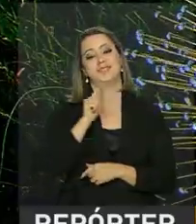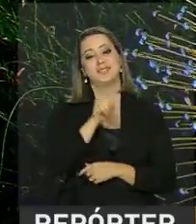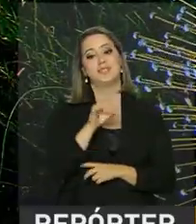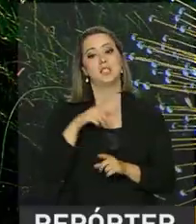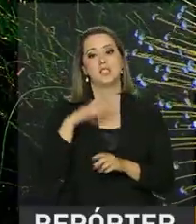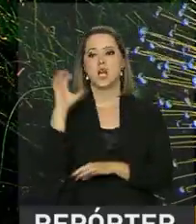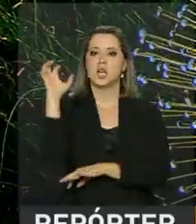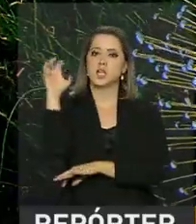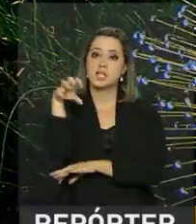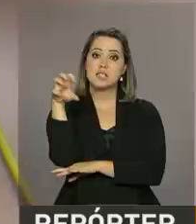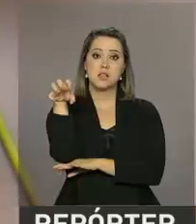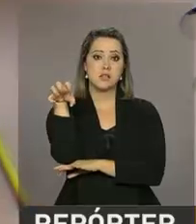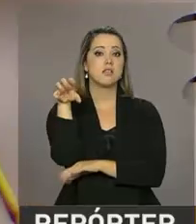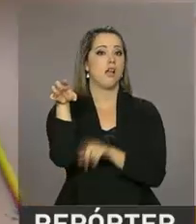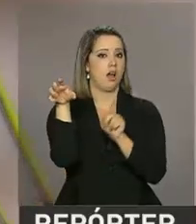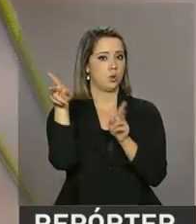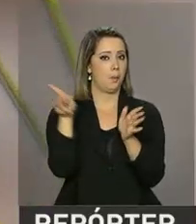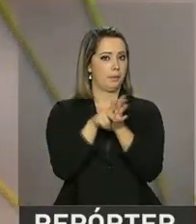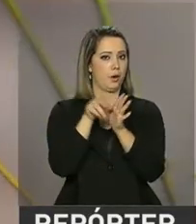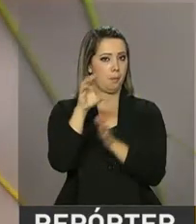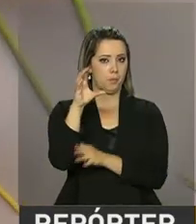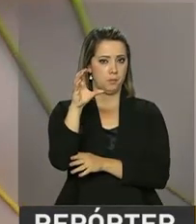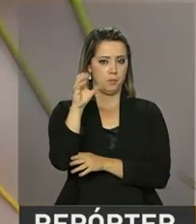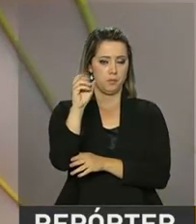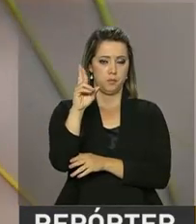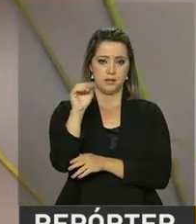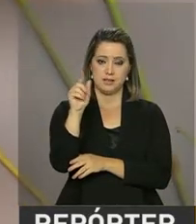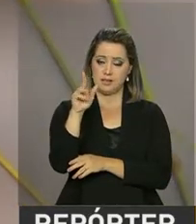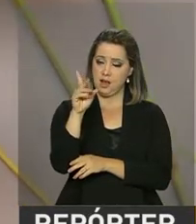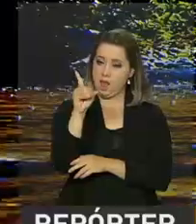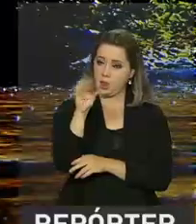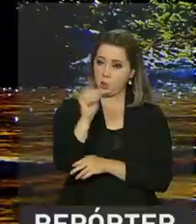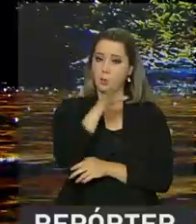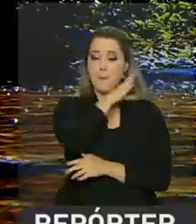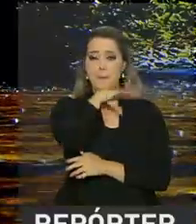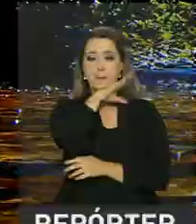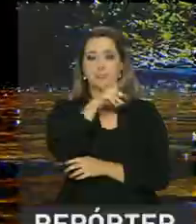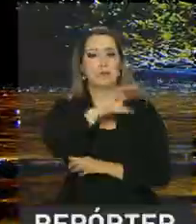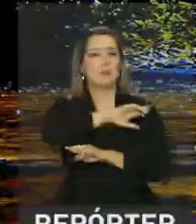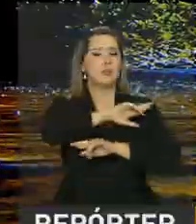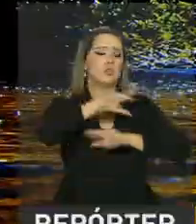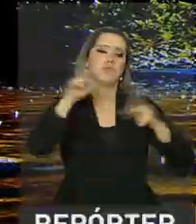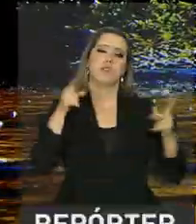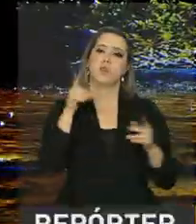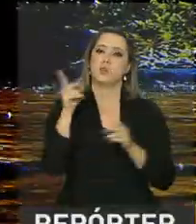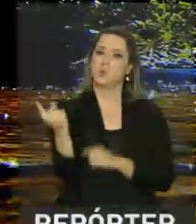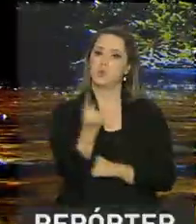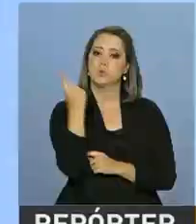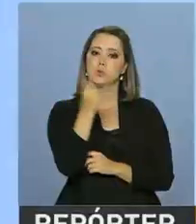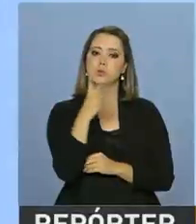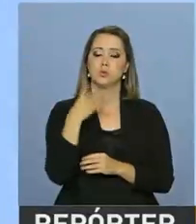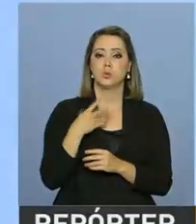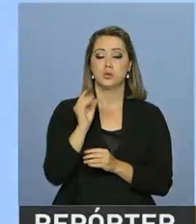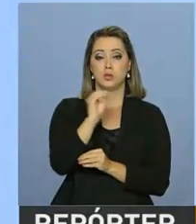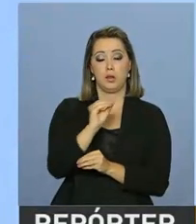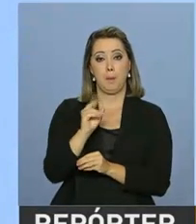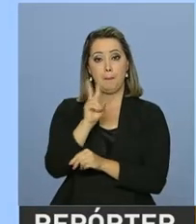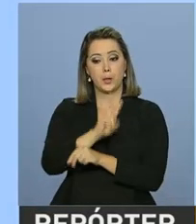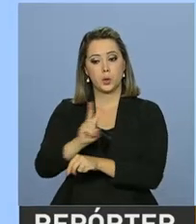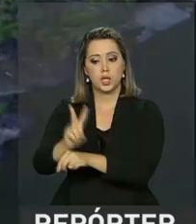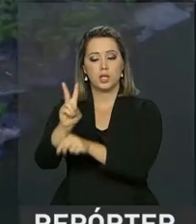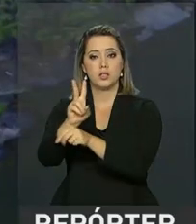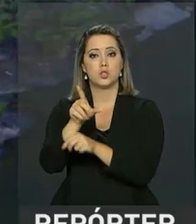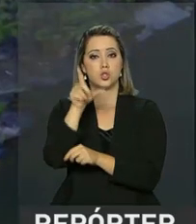vegetação típica do Cerrado e uma riqueza biológica única no mundo os ecossistemas escondem espécies ameaçadas de